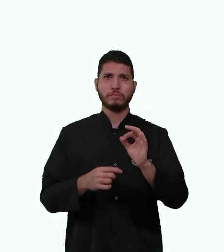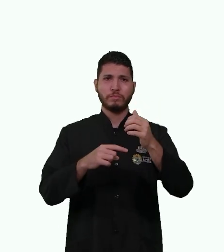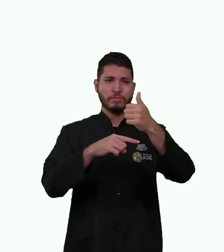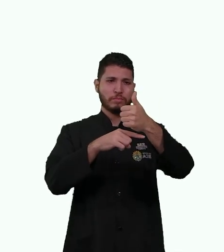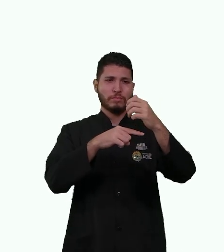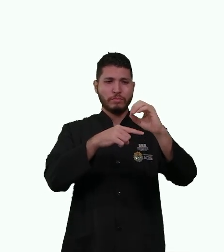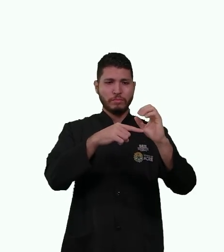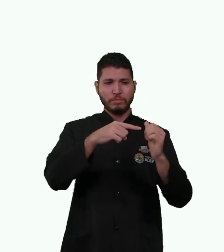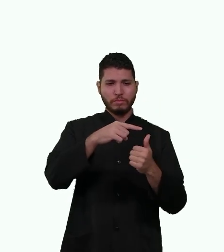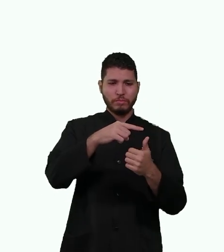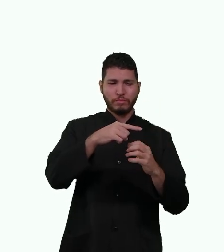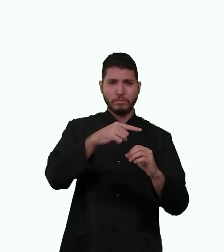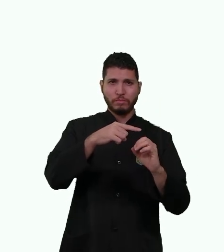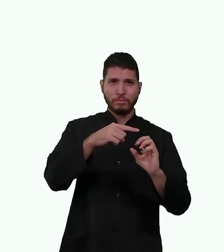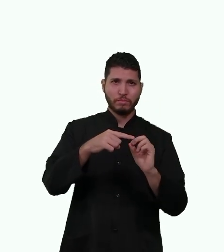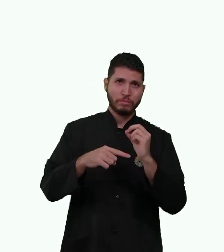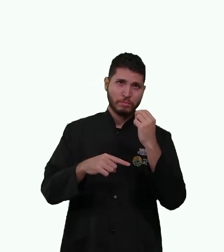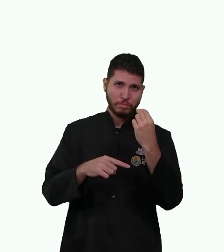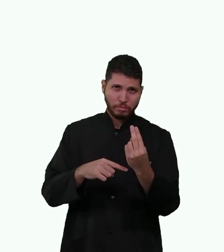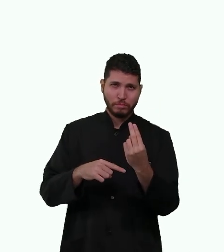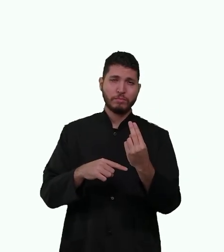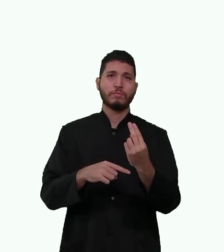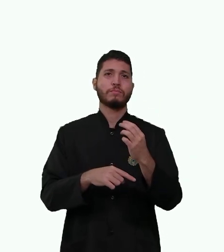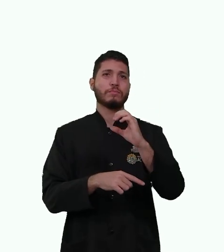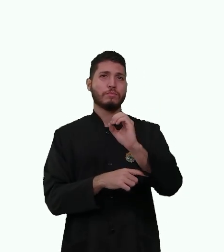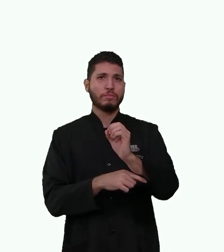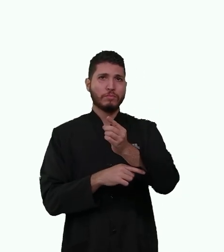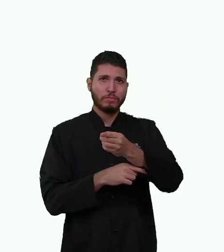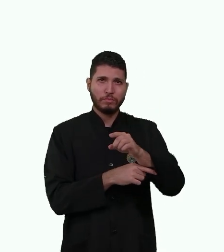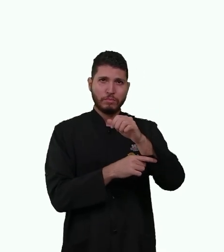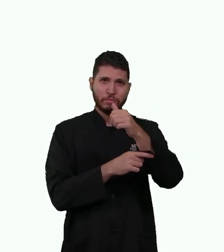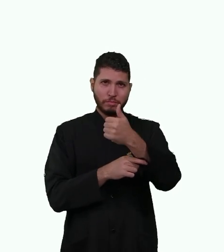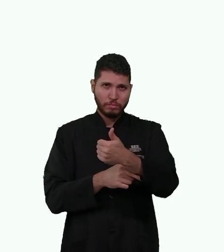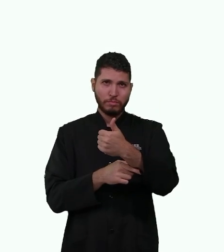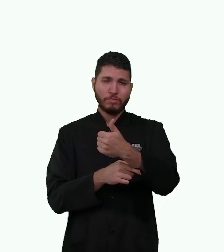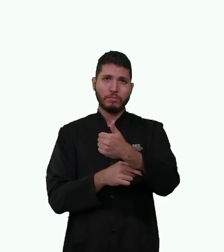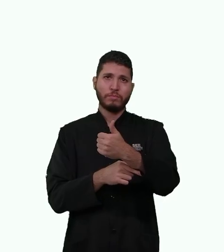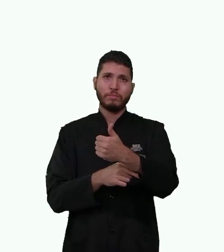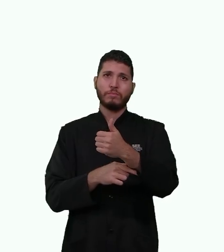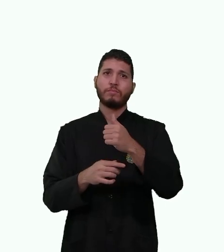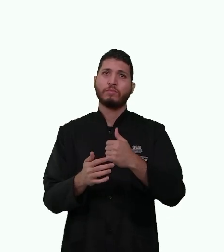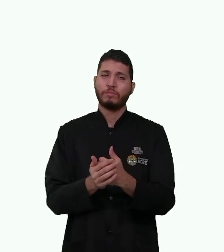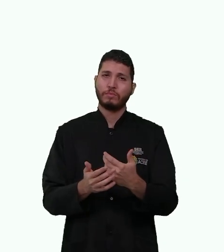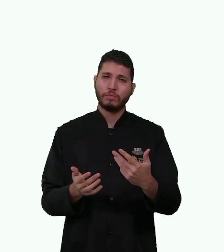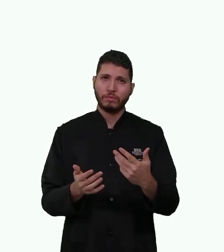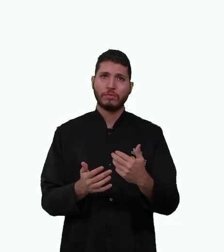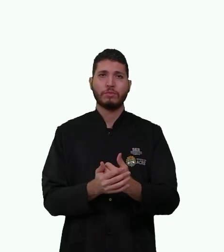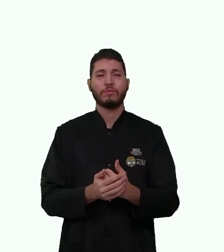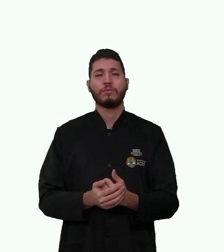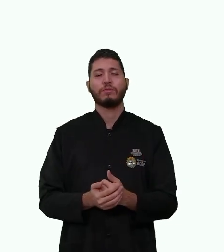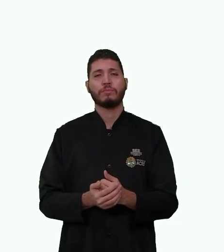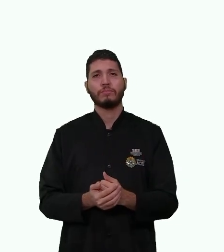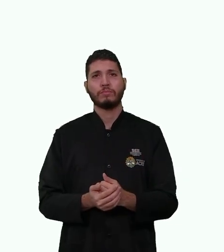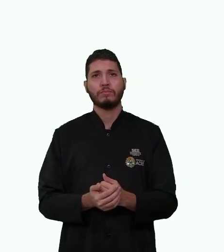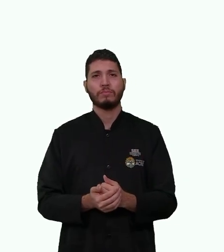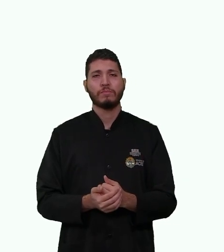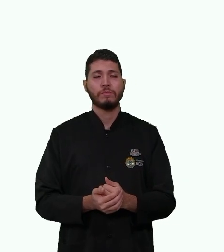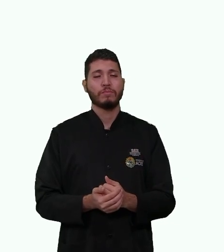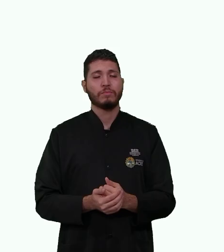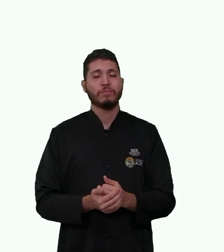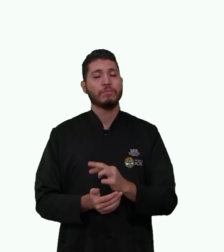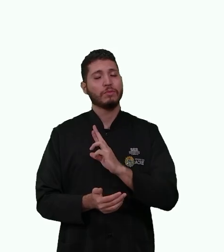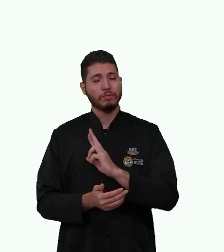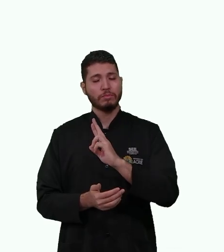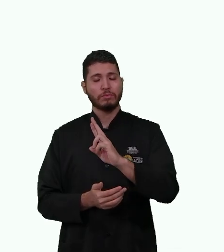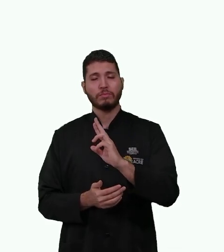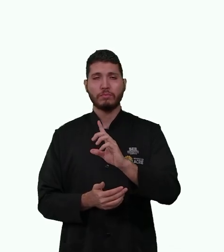ou ainda 0,1. E isso representa 1/10 de um todo, tá bom? E aí, todos esses exemplos